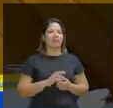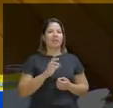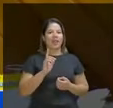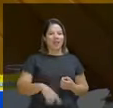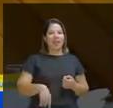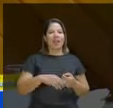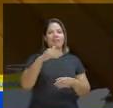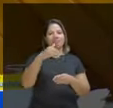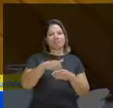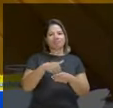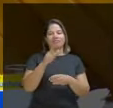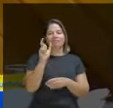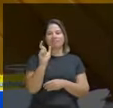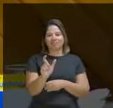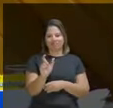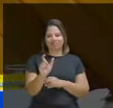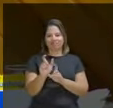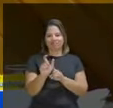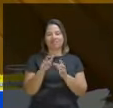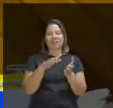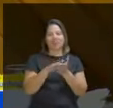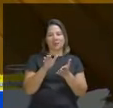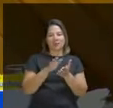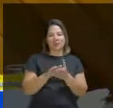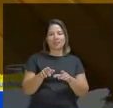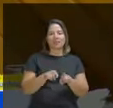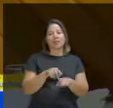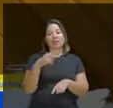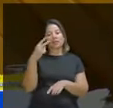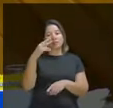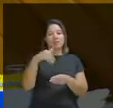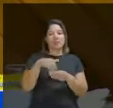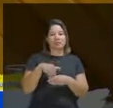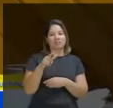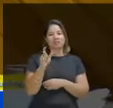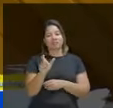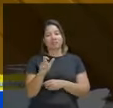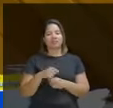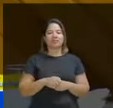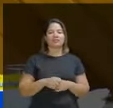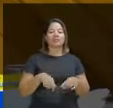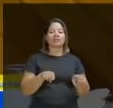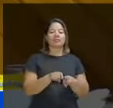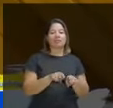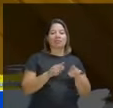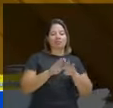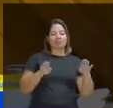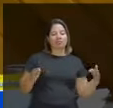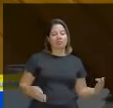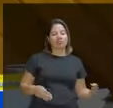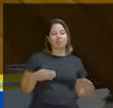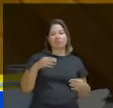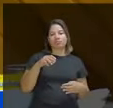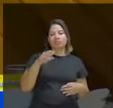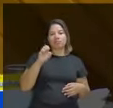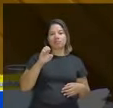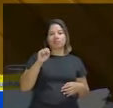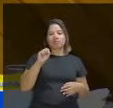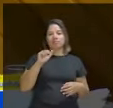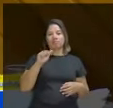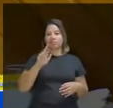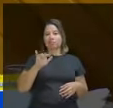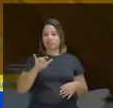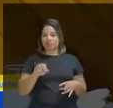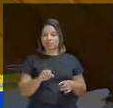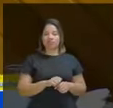de título eleitoral, segunda via, transferência e declaração de trabalhos como mesários, autorização para cadastramento de